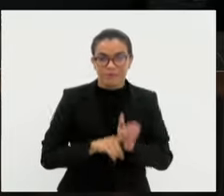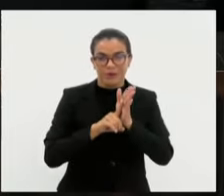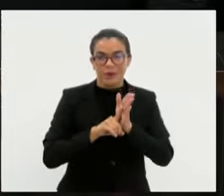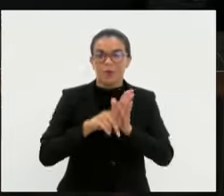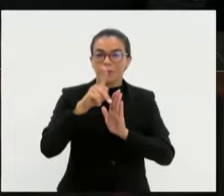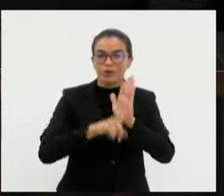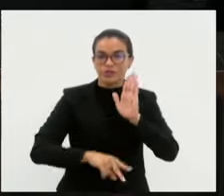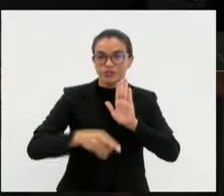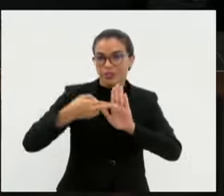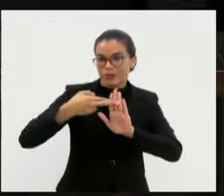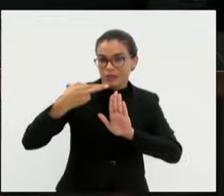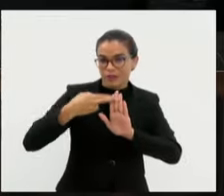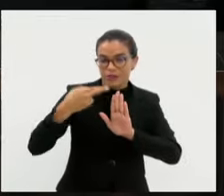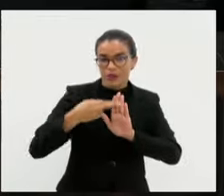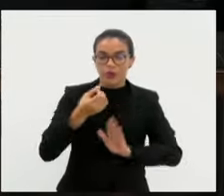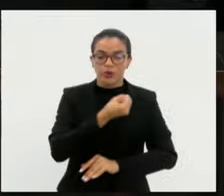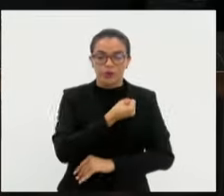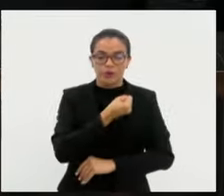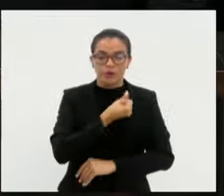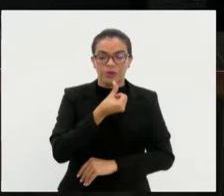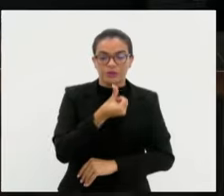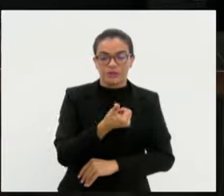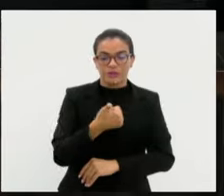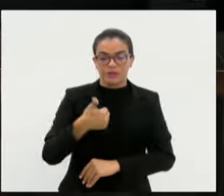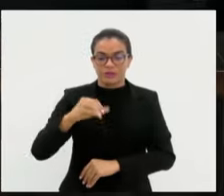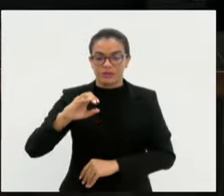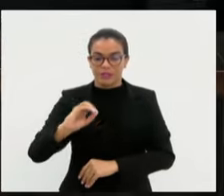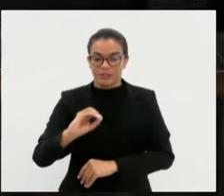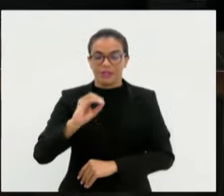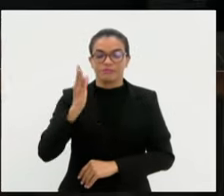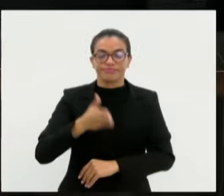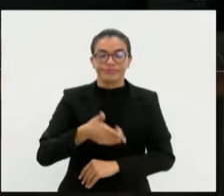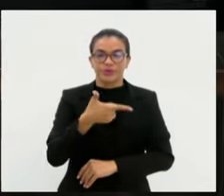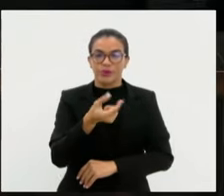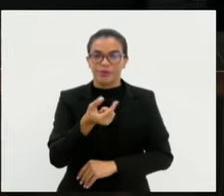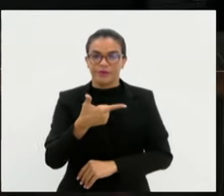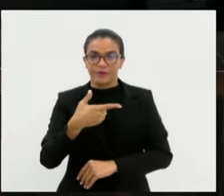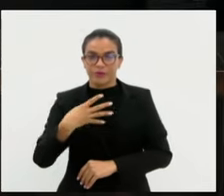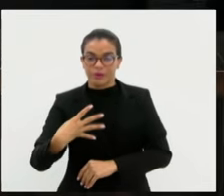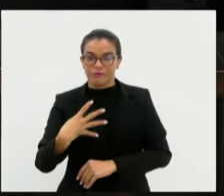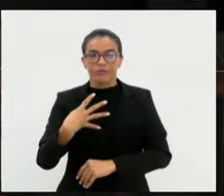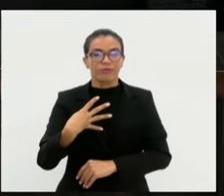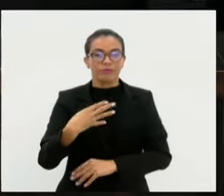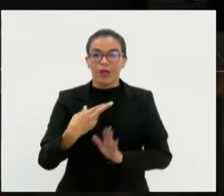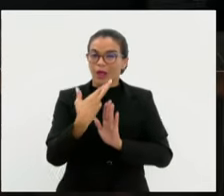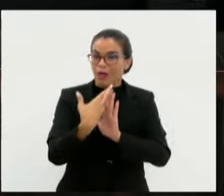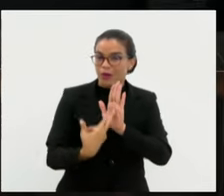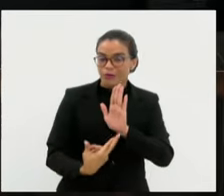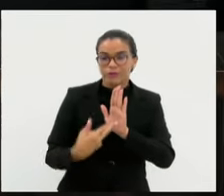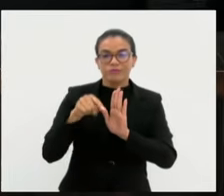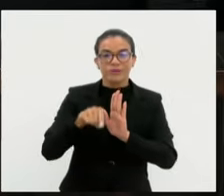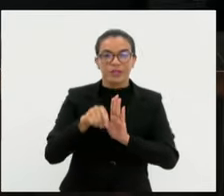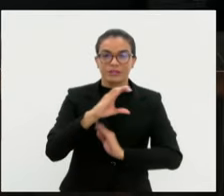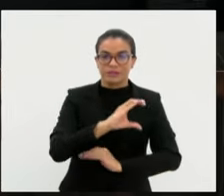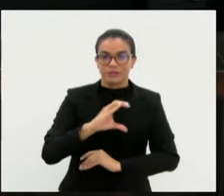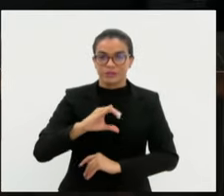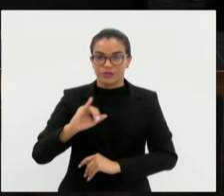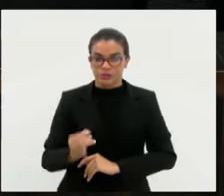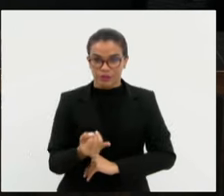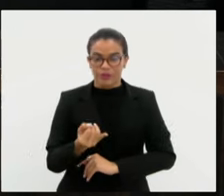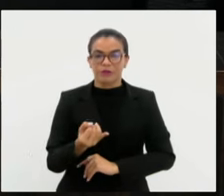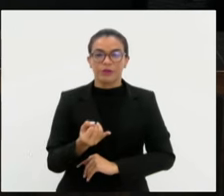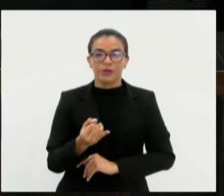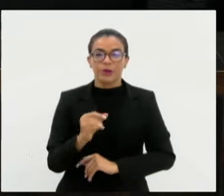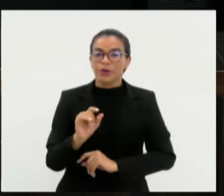resolução de número 610 de 2024, de autoria da Comissão de Constituição e Justiça,